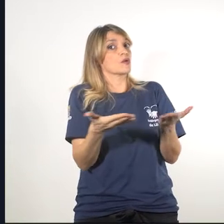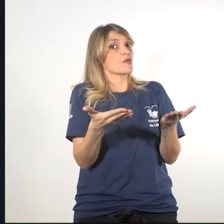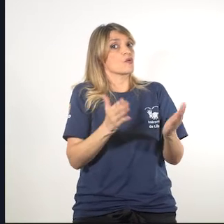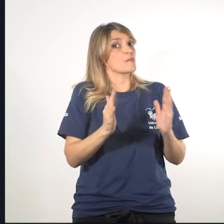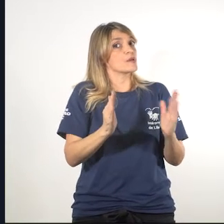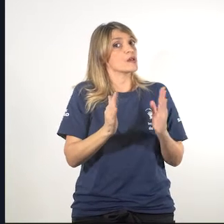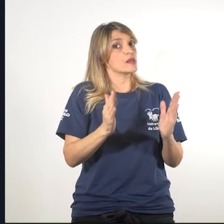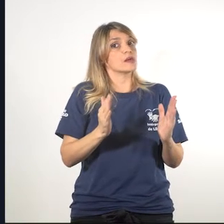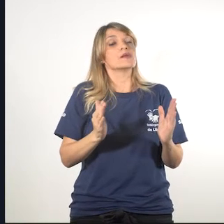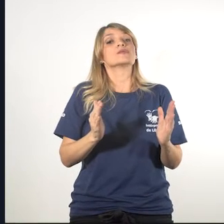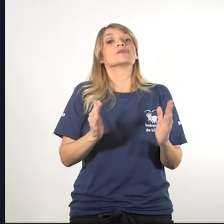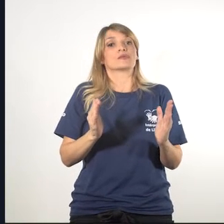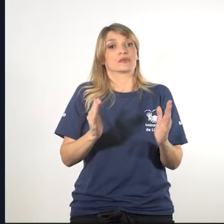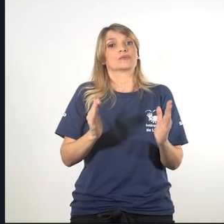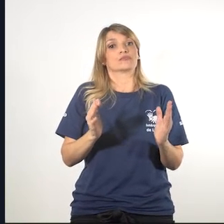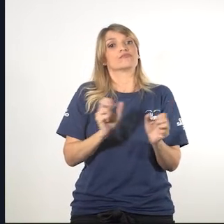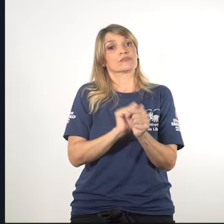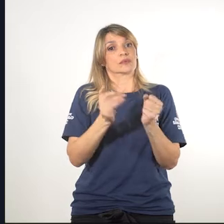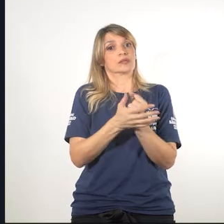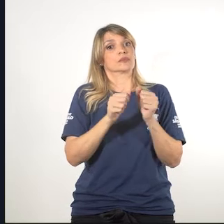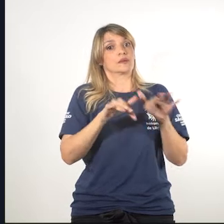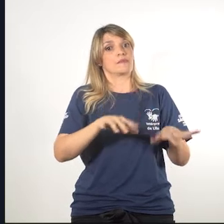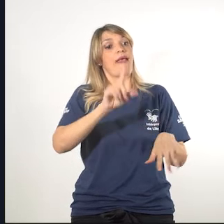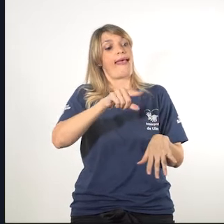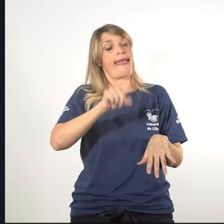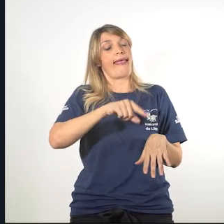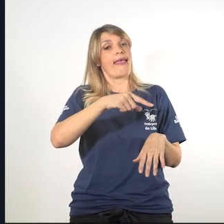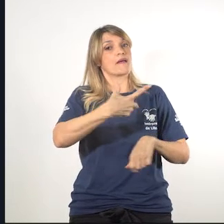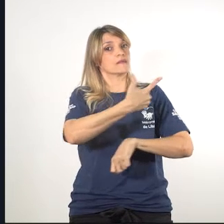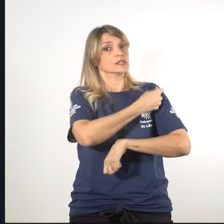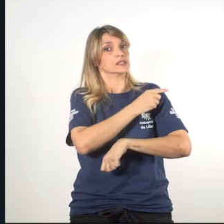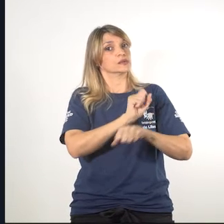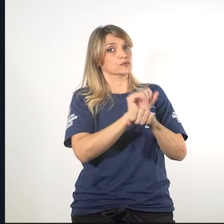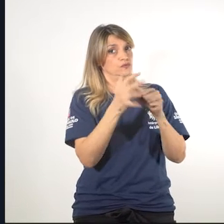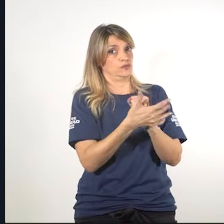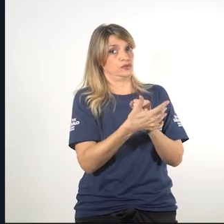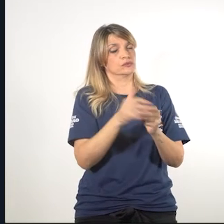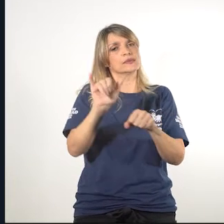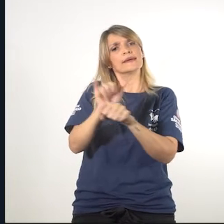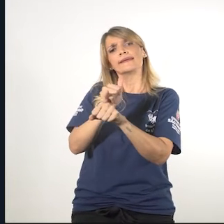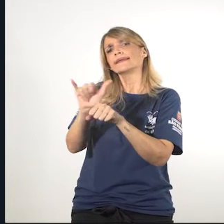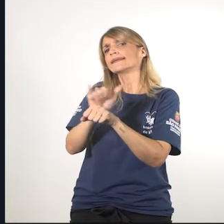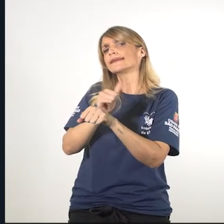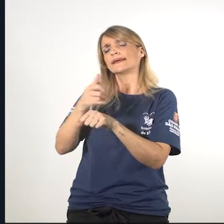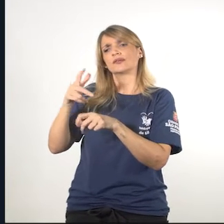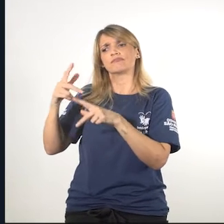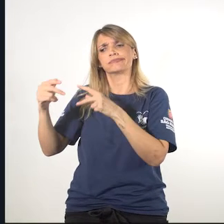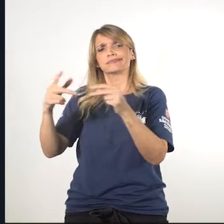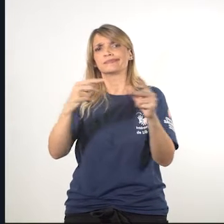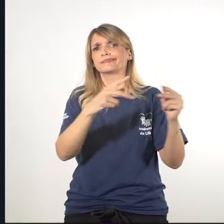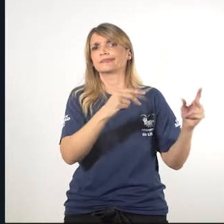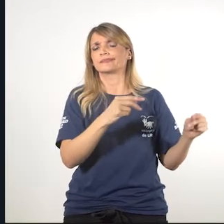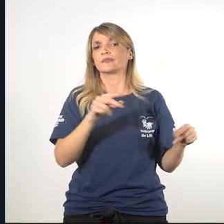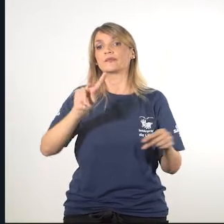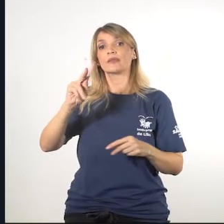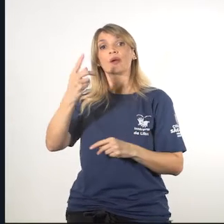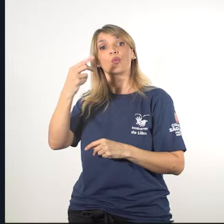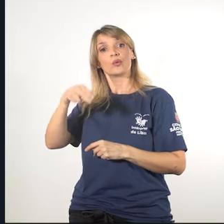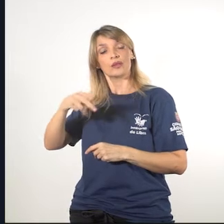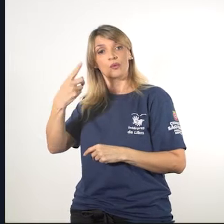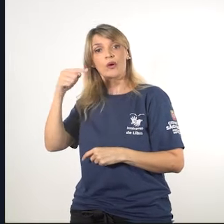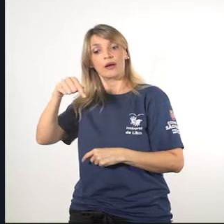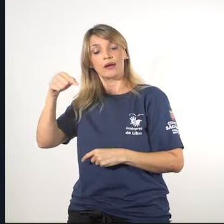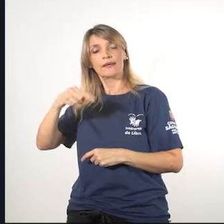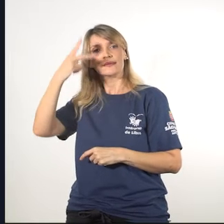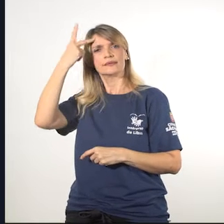da pandemia, é a vacina da Covid. A estratégia de vacinação. A vacinação contra a influenza no município de São